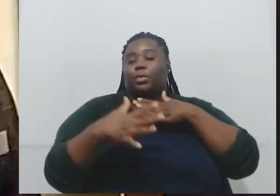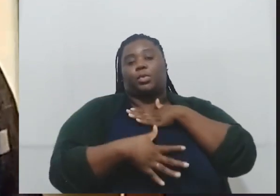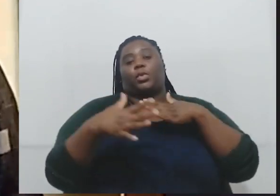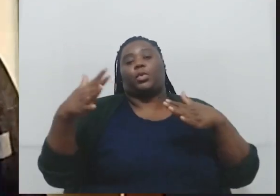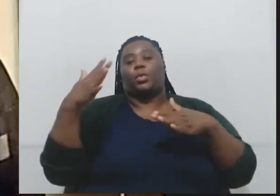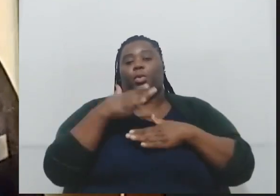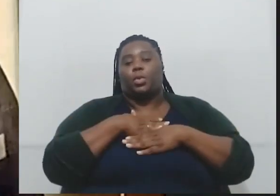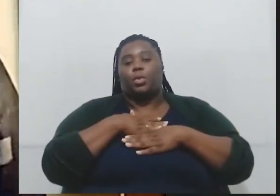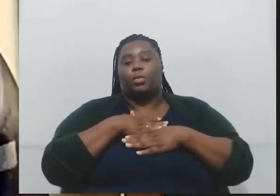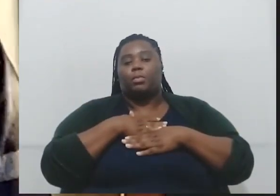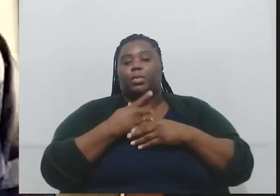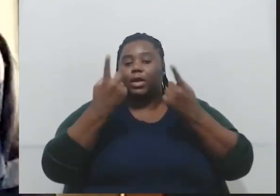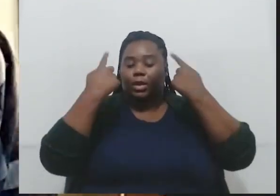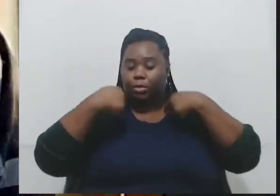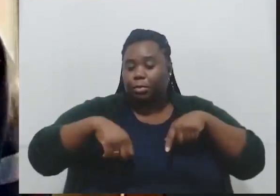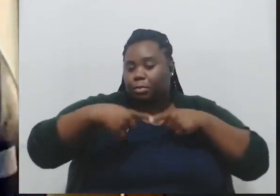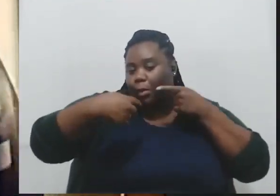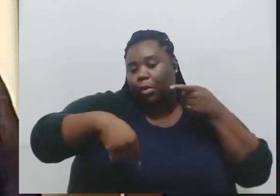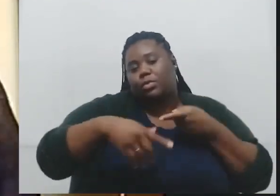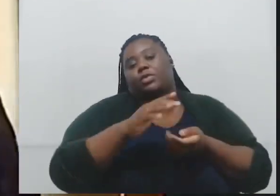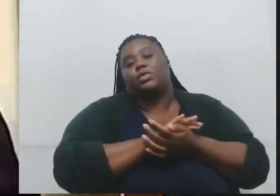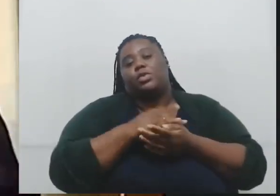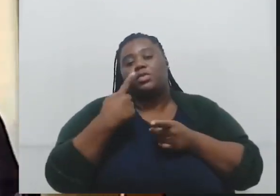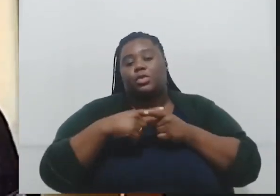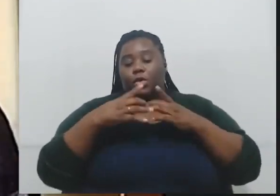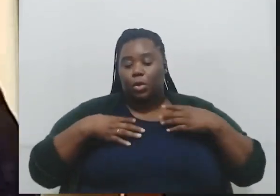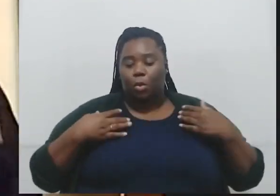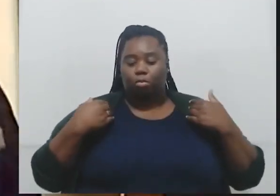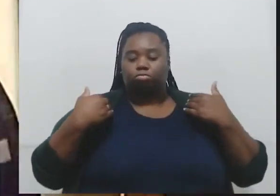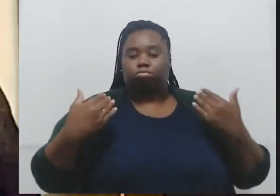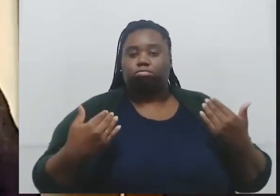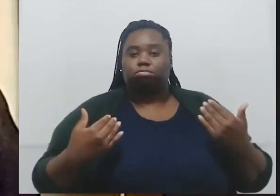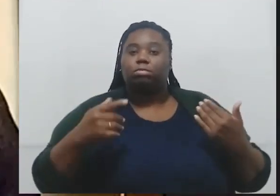está é numa afirmação política, né, que esse